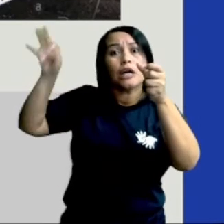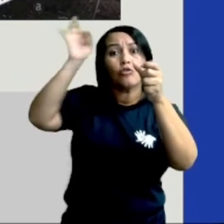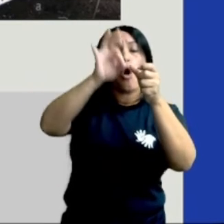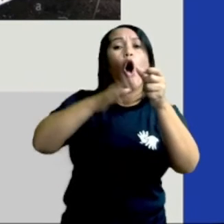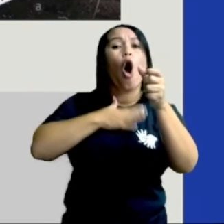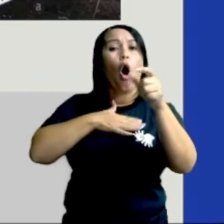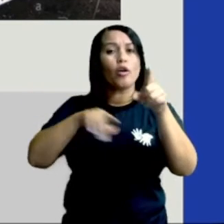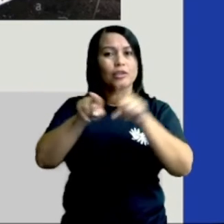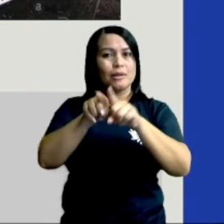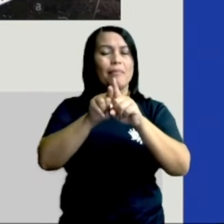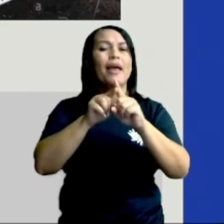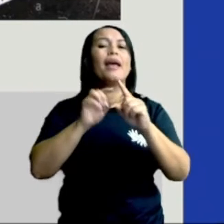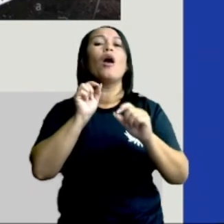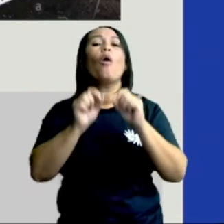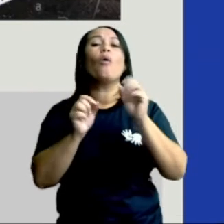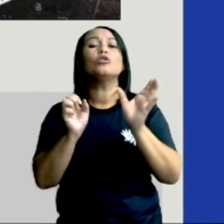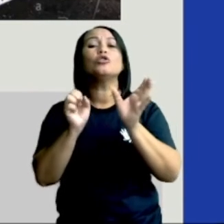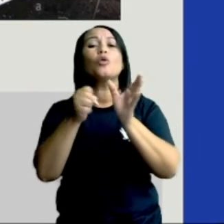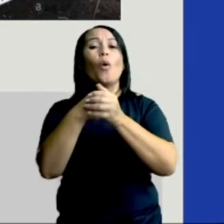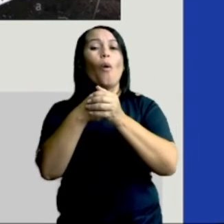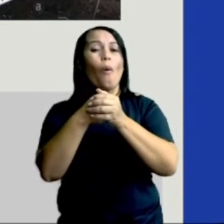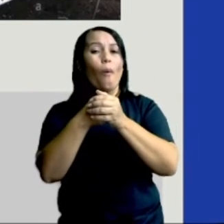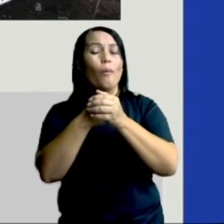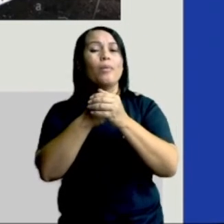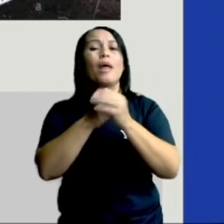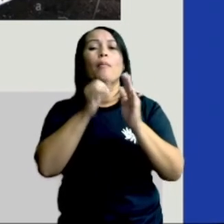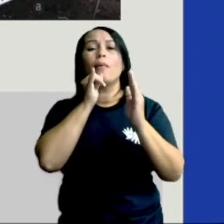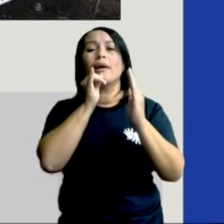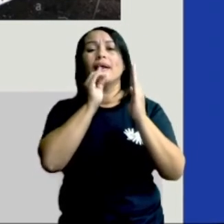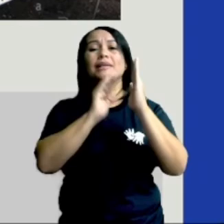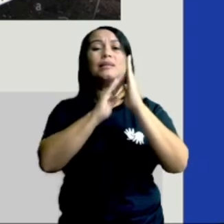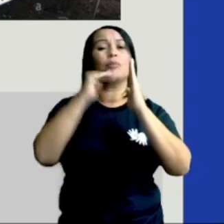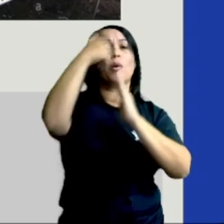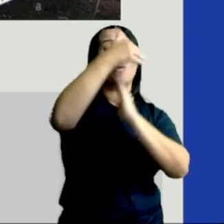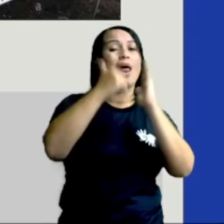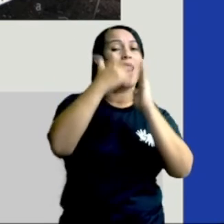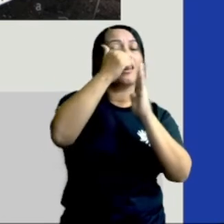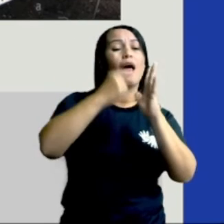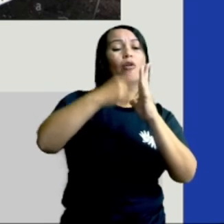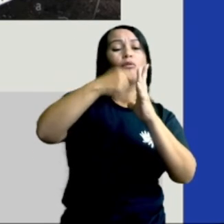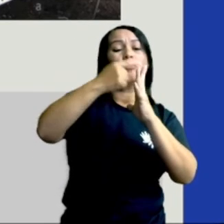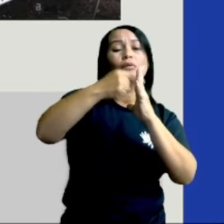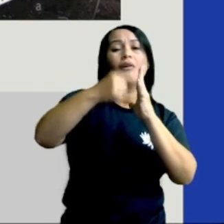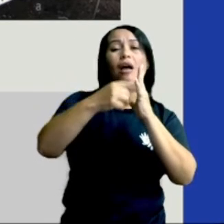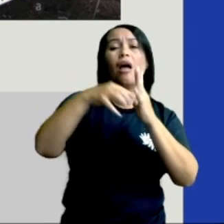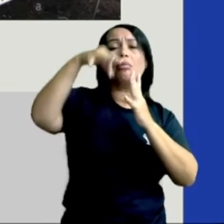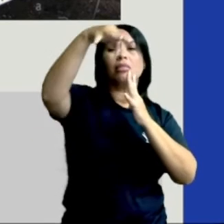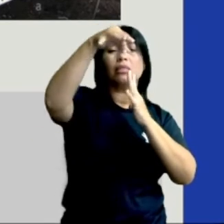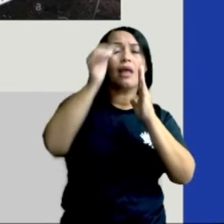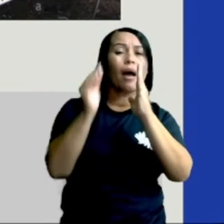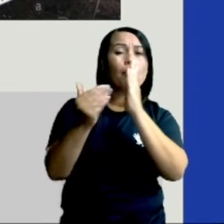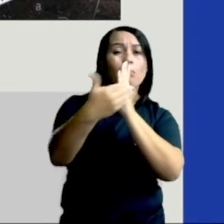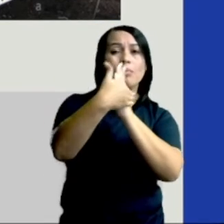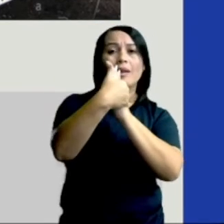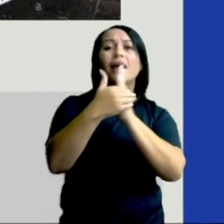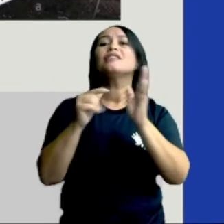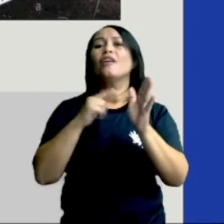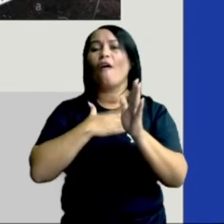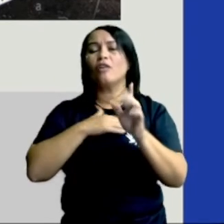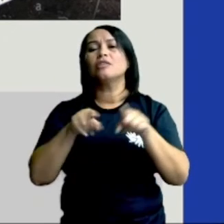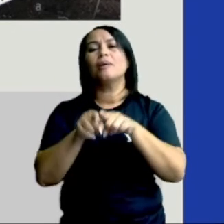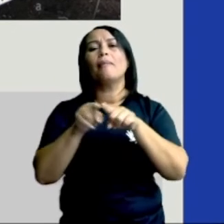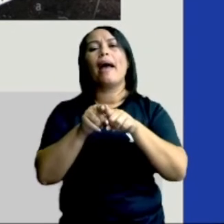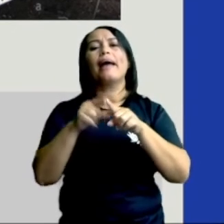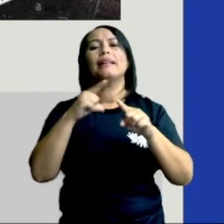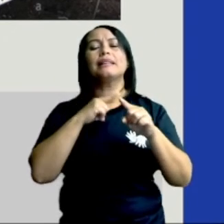atrás de calendários, atrás de entulhos no canto da parede, se tem lá na sua casa aquelas telhas no canto da parede. Ali